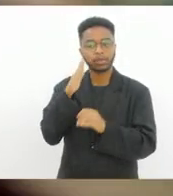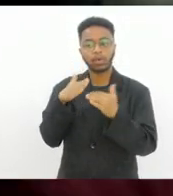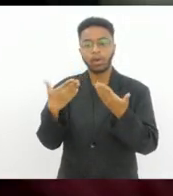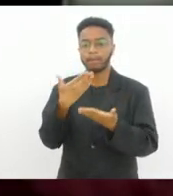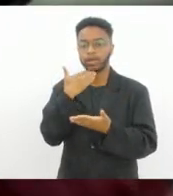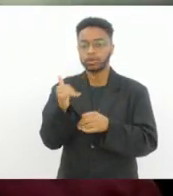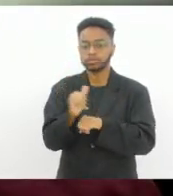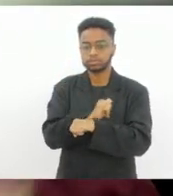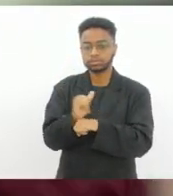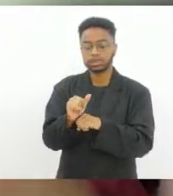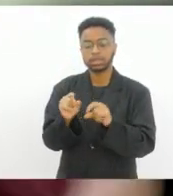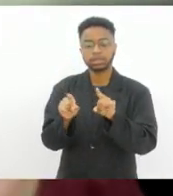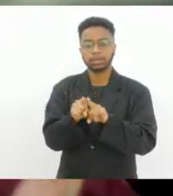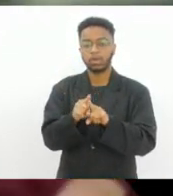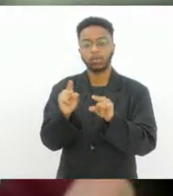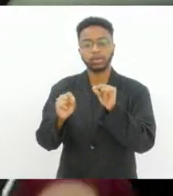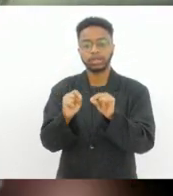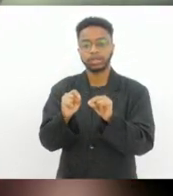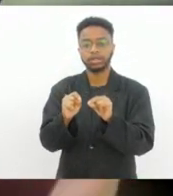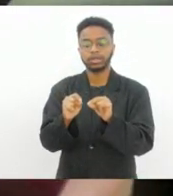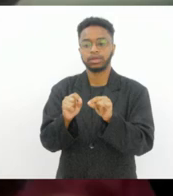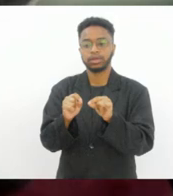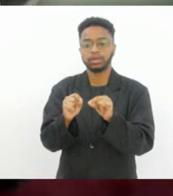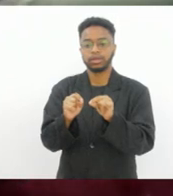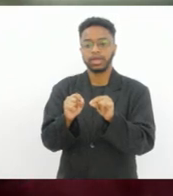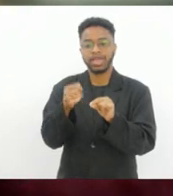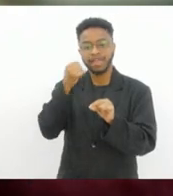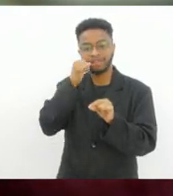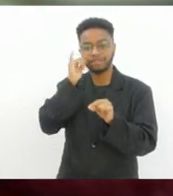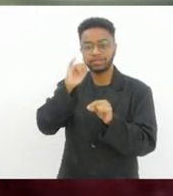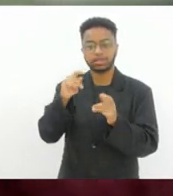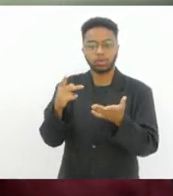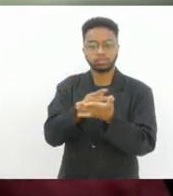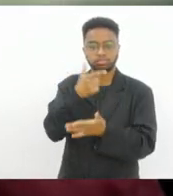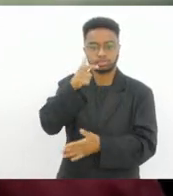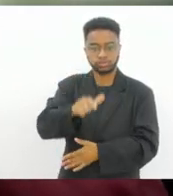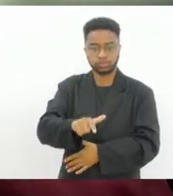e o que menos vai provocar a revitimização.